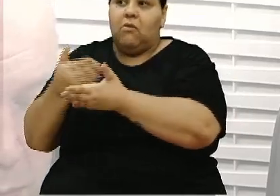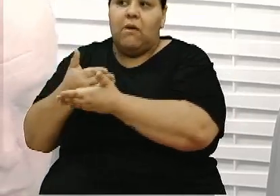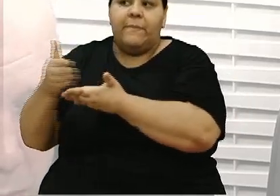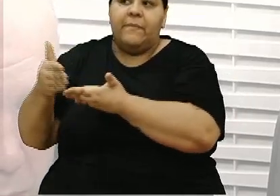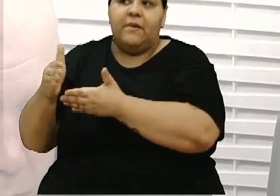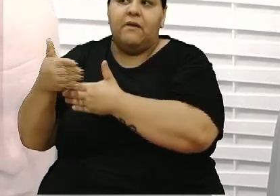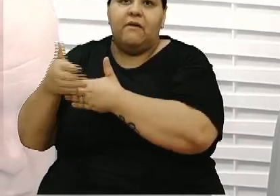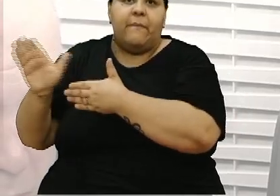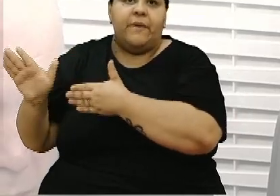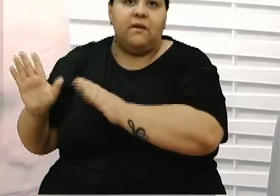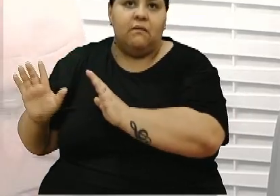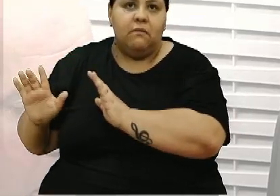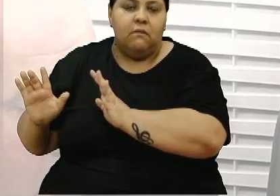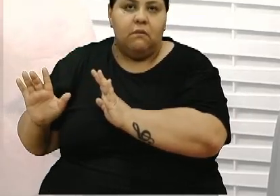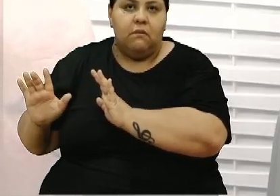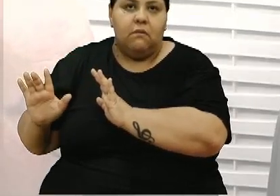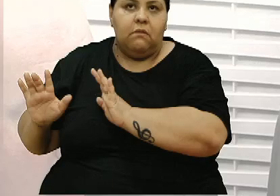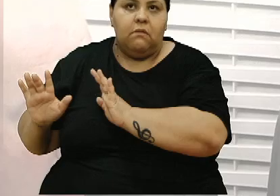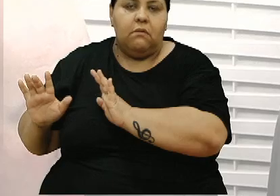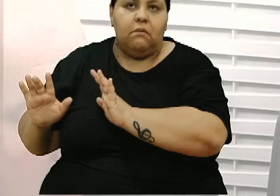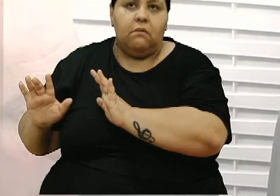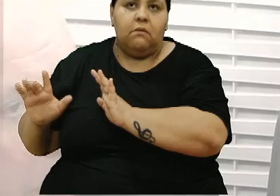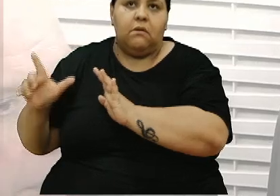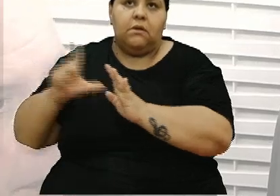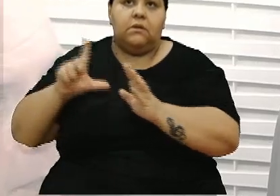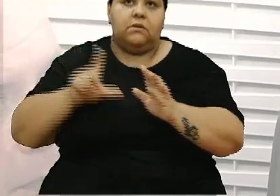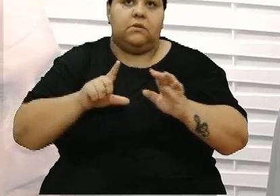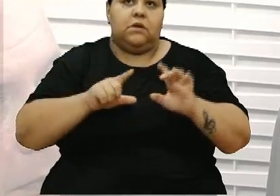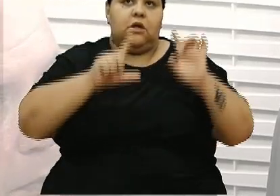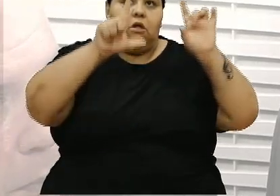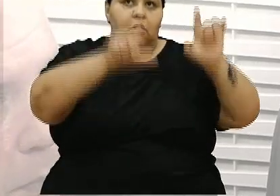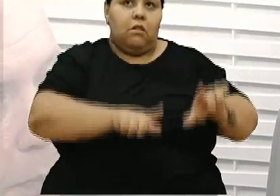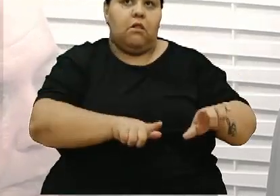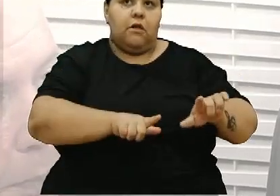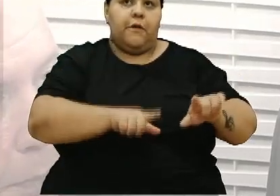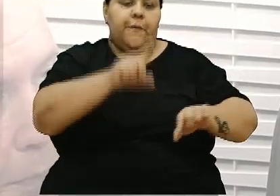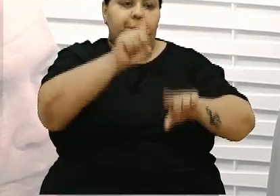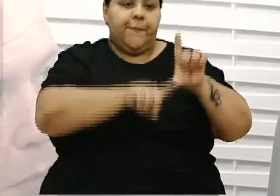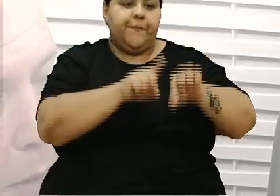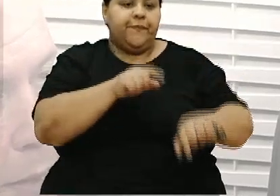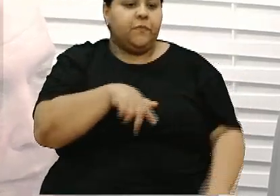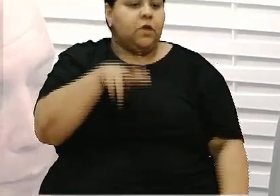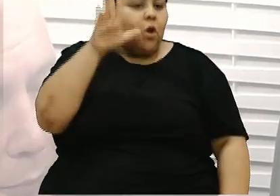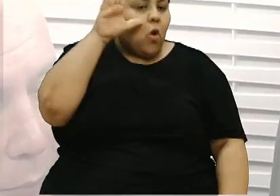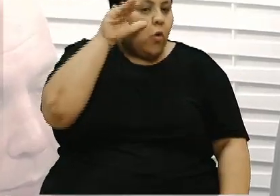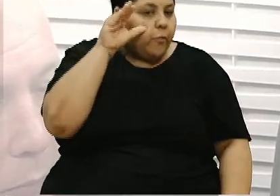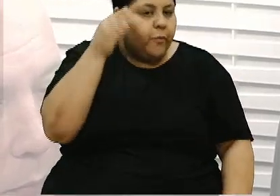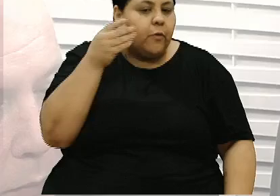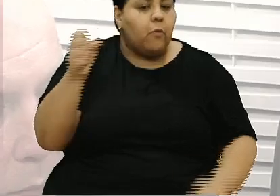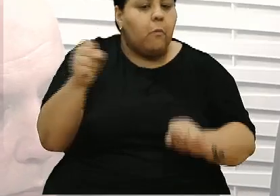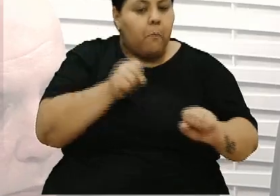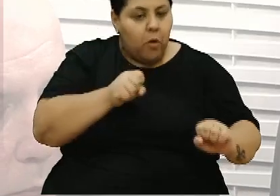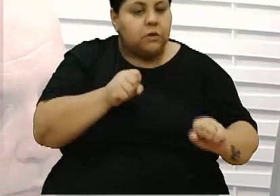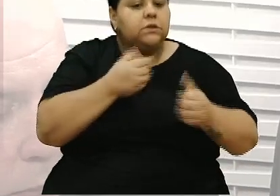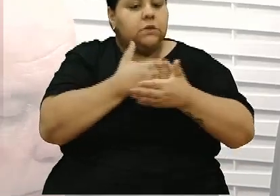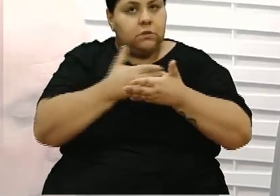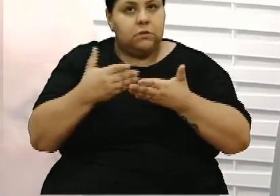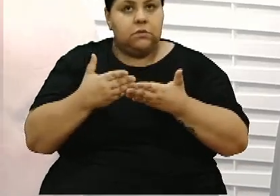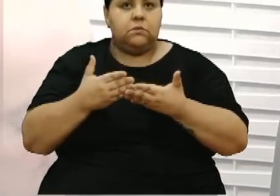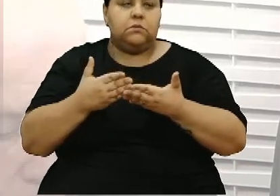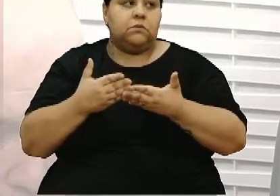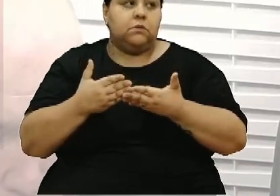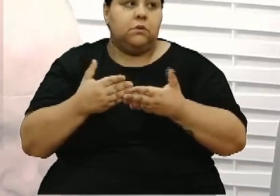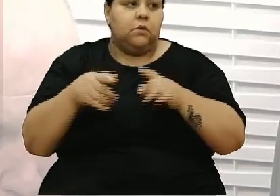Se você tem a mercenaria de imóveis, analisem, mas que ela possa abrir sim e que não possa